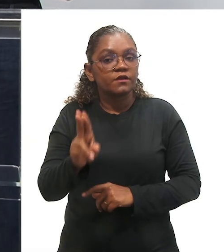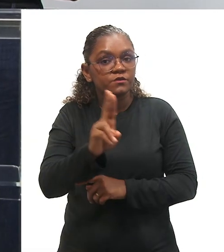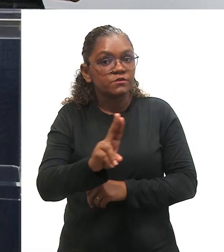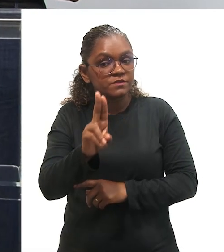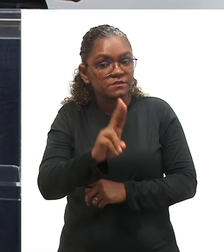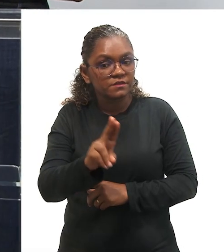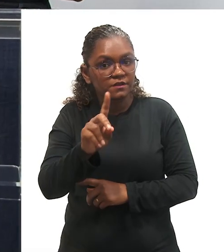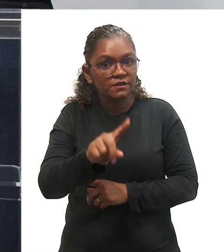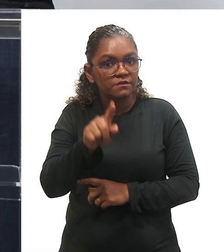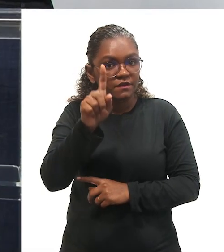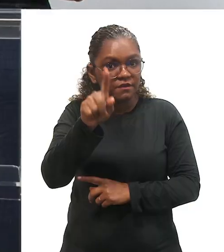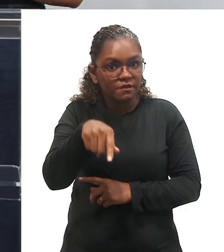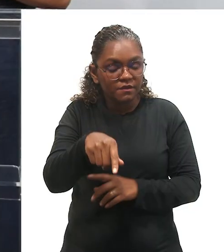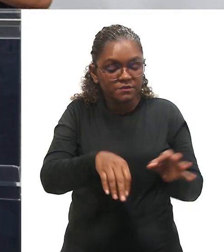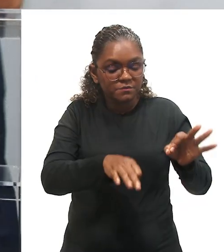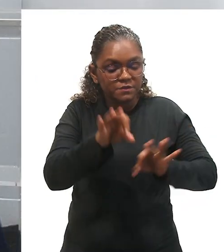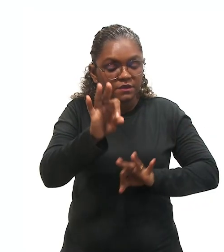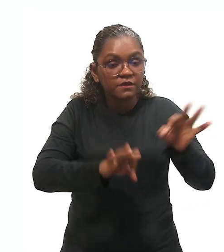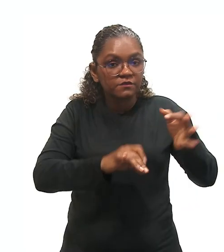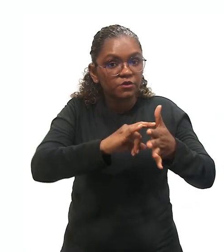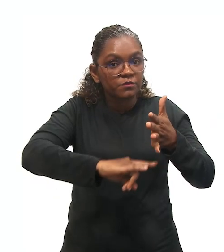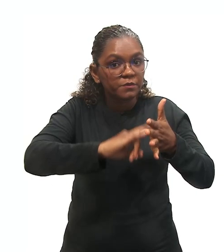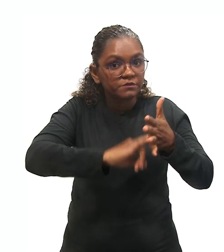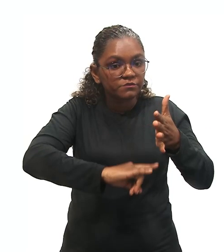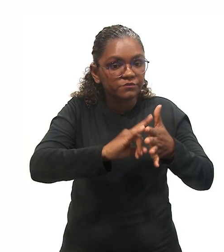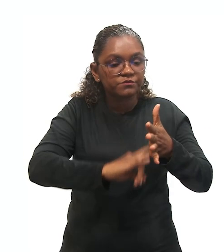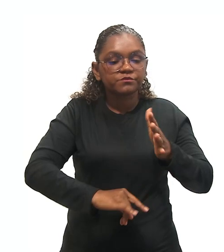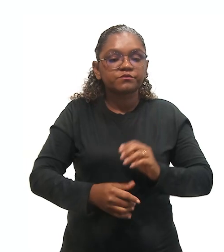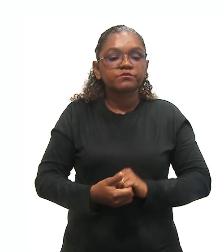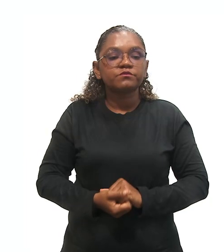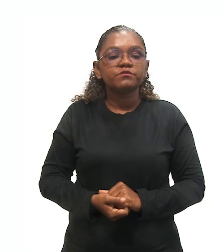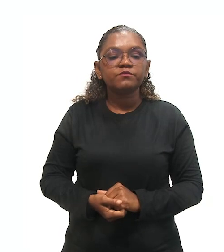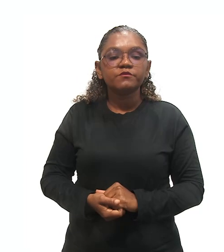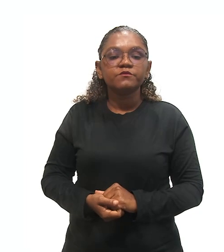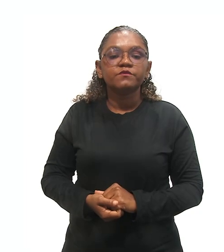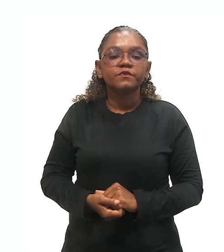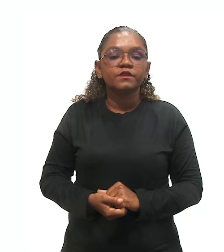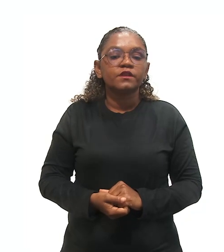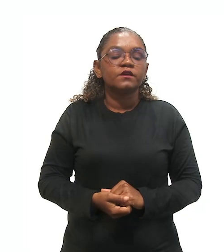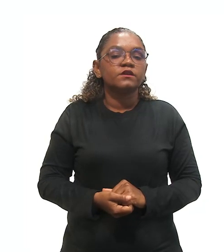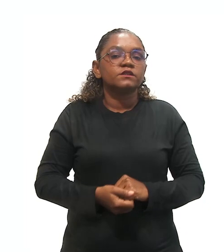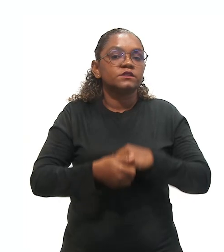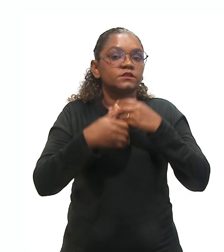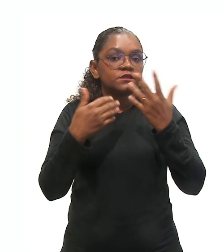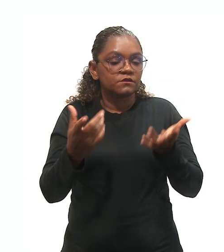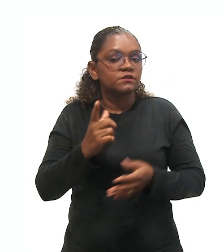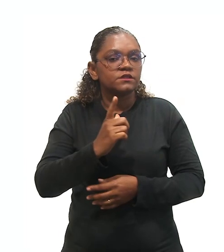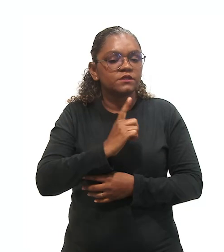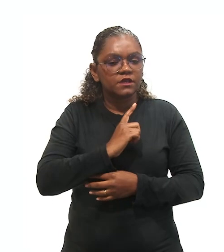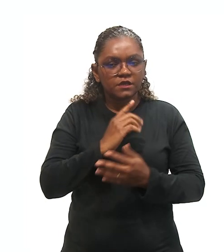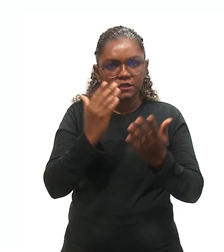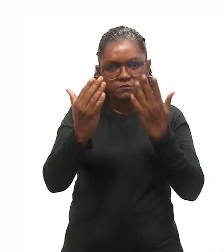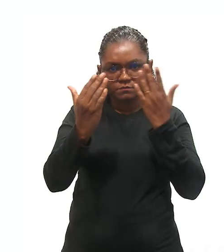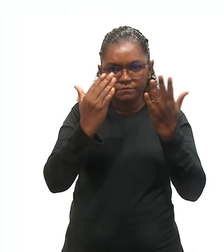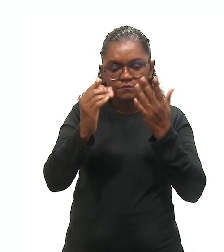os planos de contas. Lembre disso. Voltando, formada por uma relação